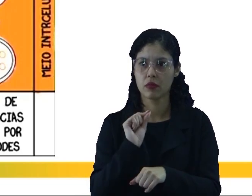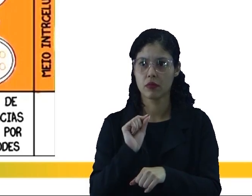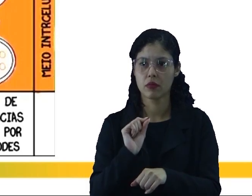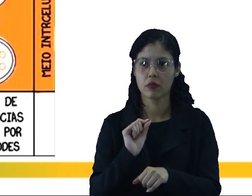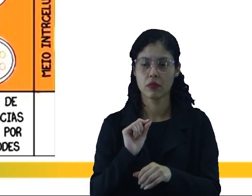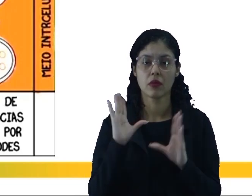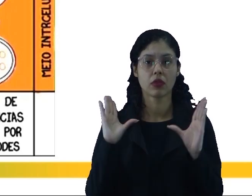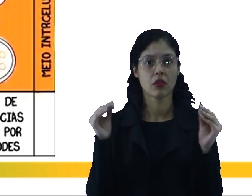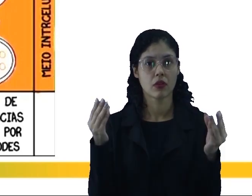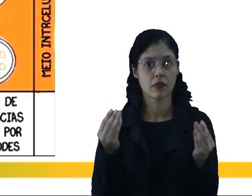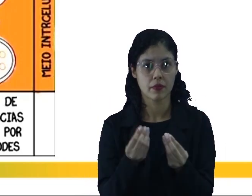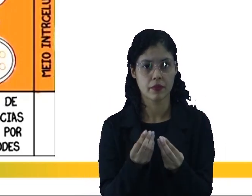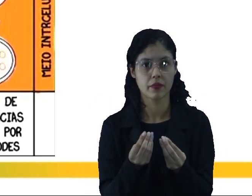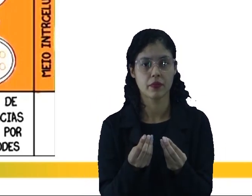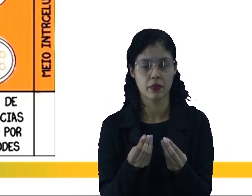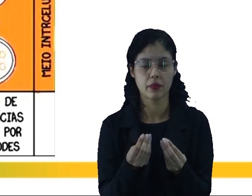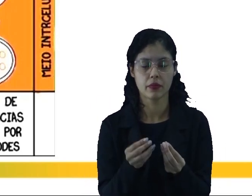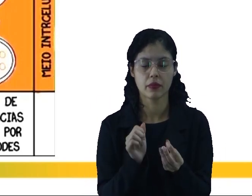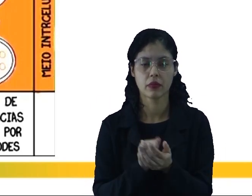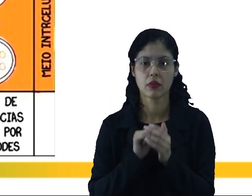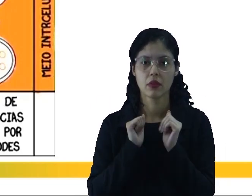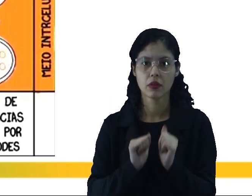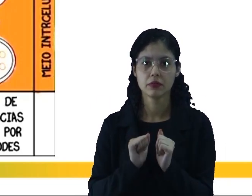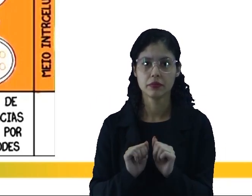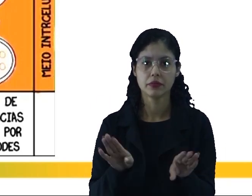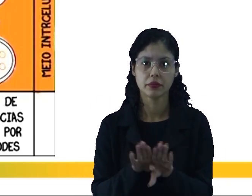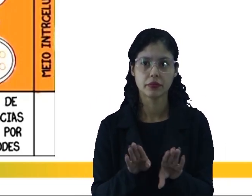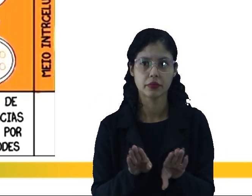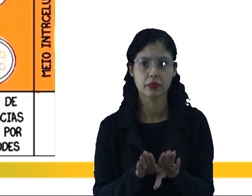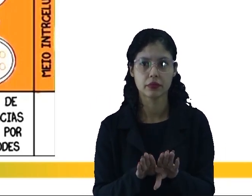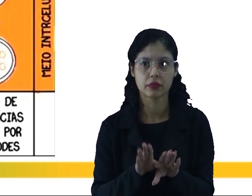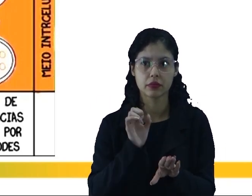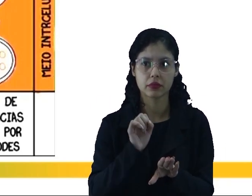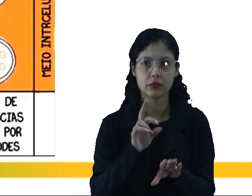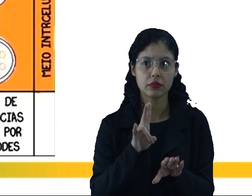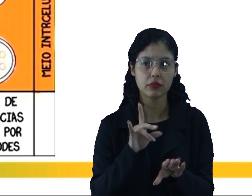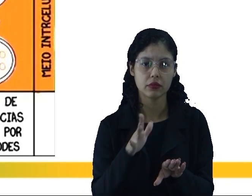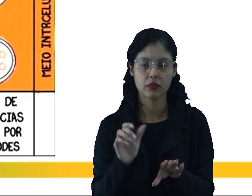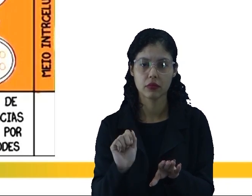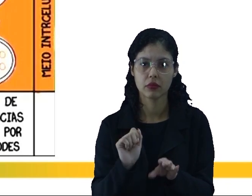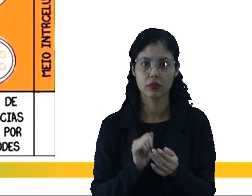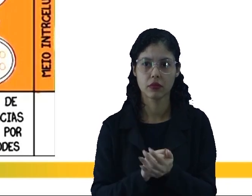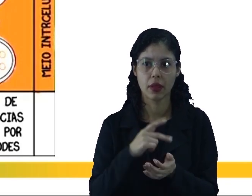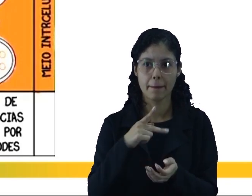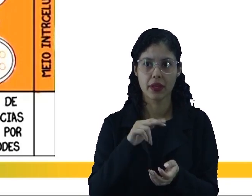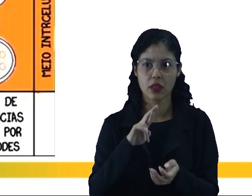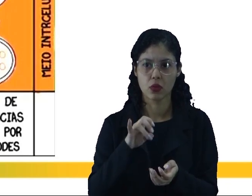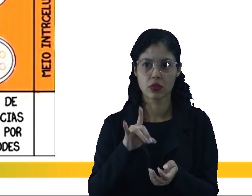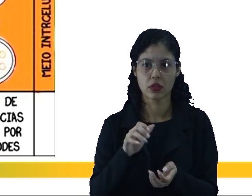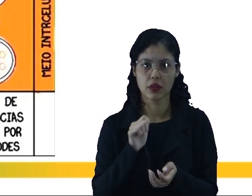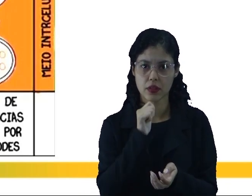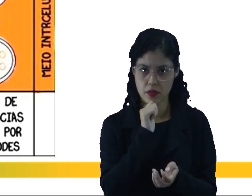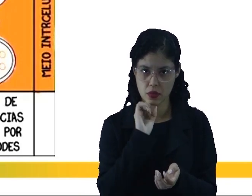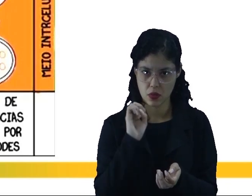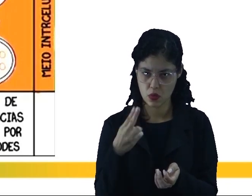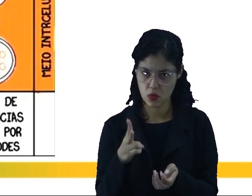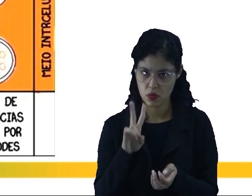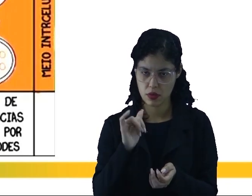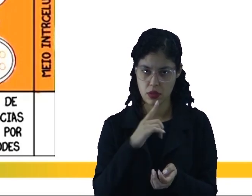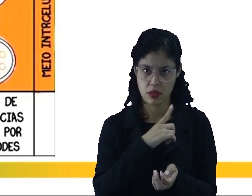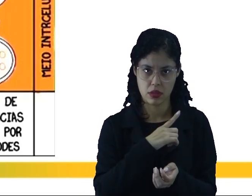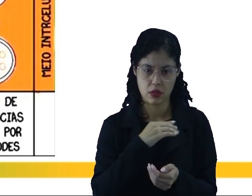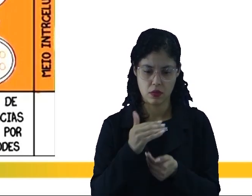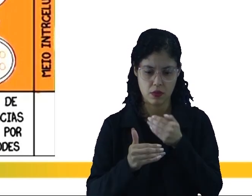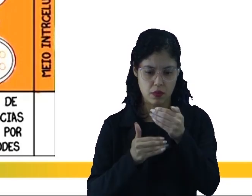de substâncias, né, de elementos. Eu posso ter uma entrada de solução, que aí eu vou ter uma pinocitose. Ou eu vou ter